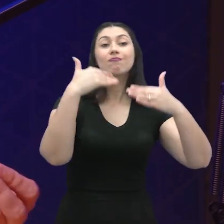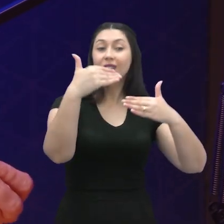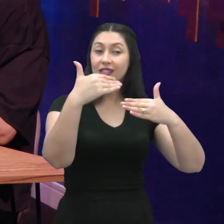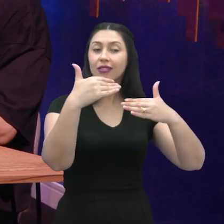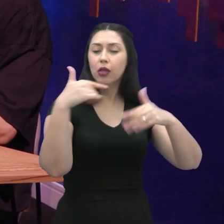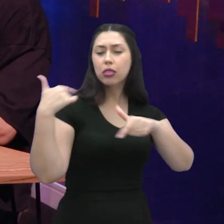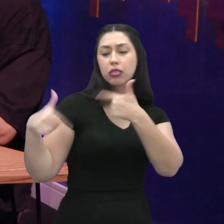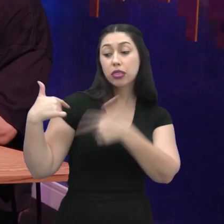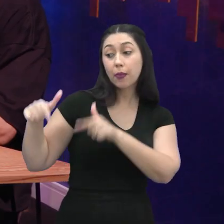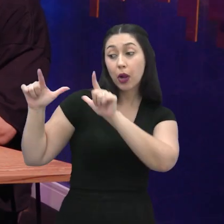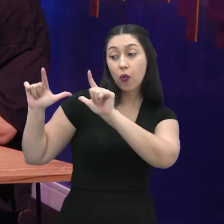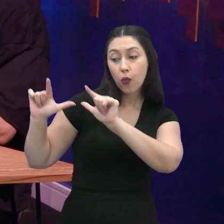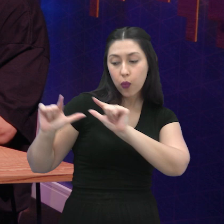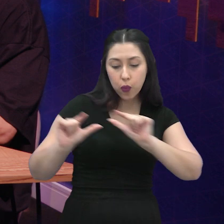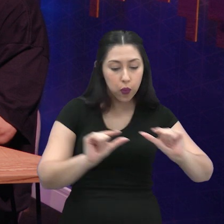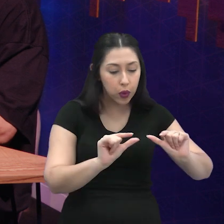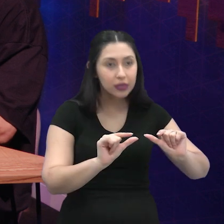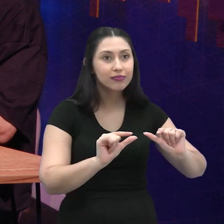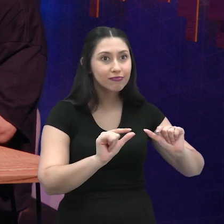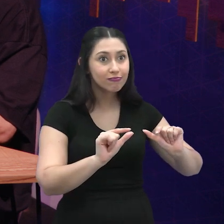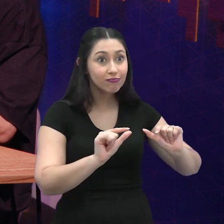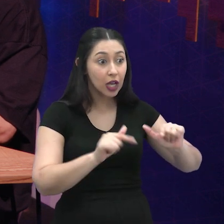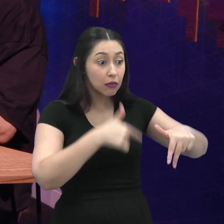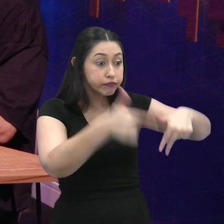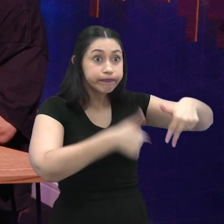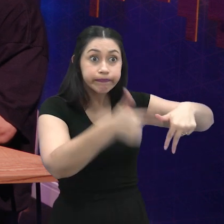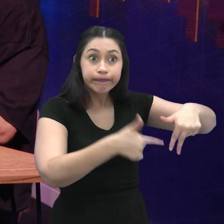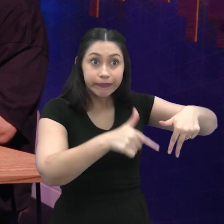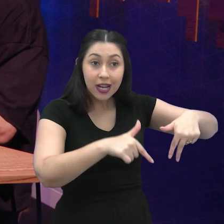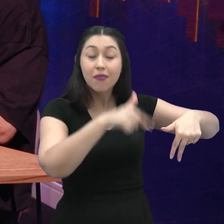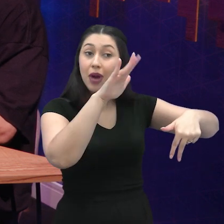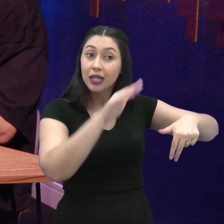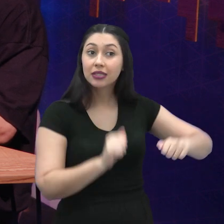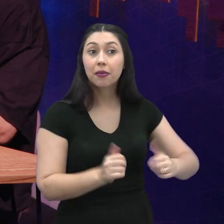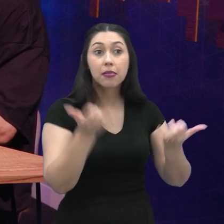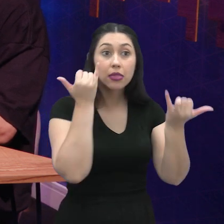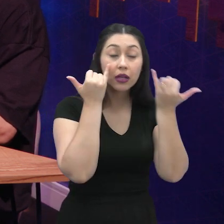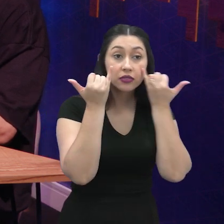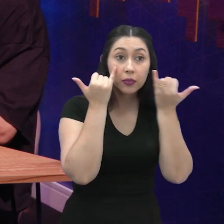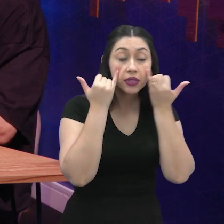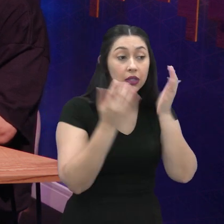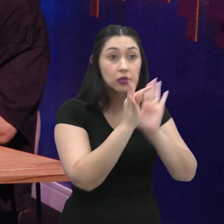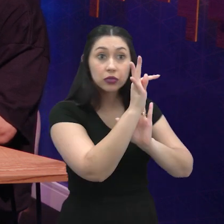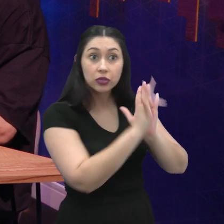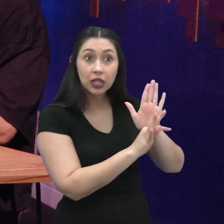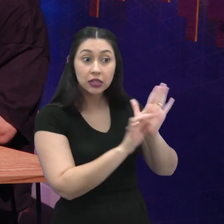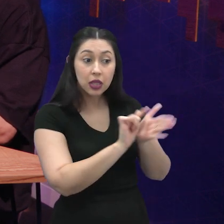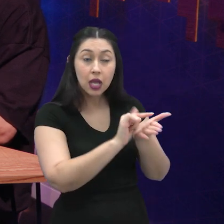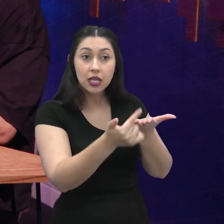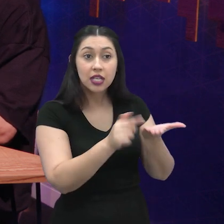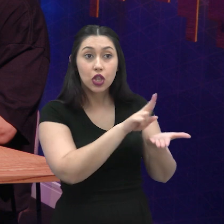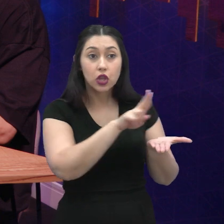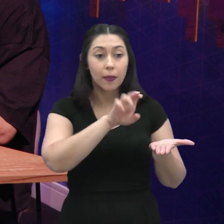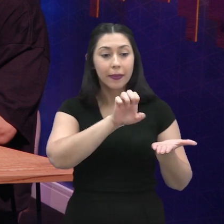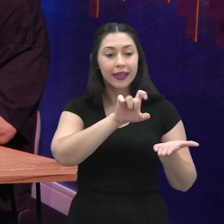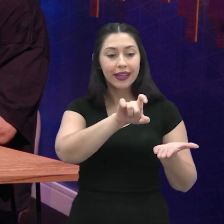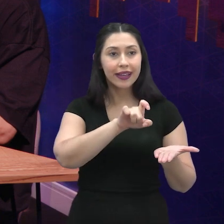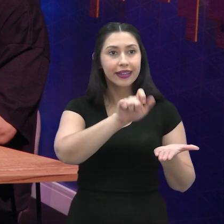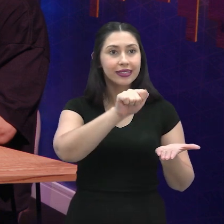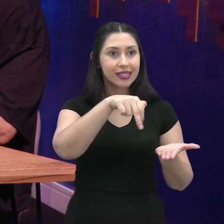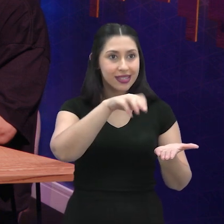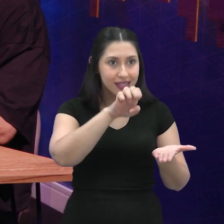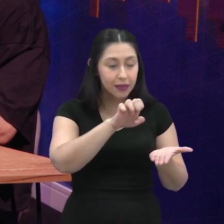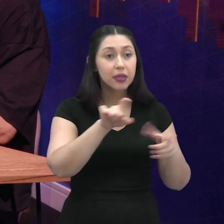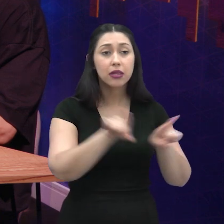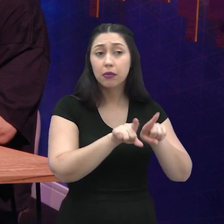passo à frente, né, de ter jornadas menores de trabalho, tem bons resultados, e essas informações são de um texto da revista Exame.